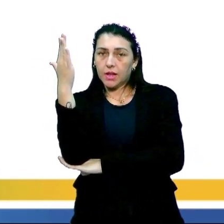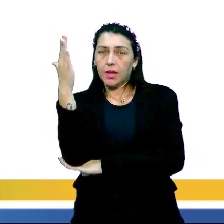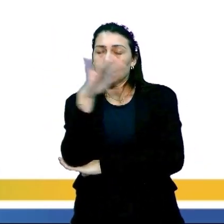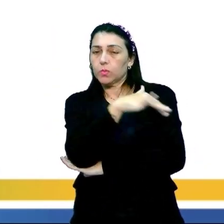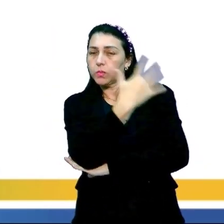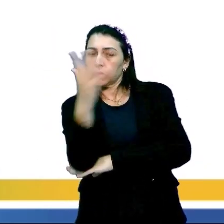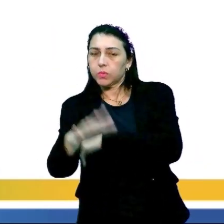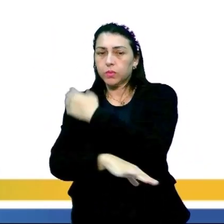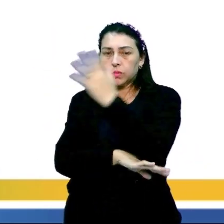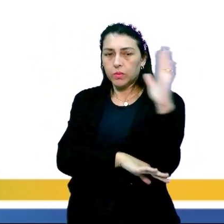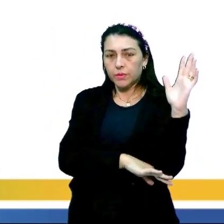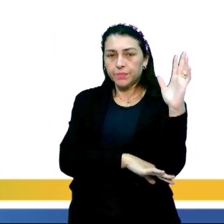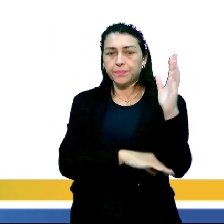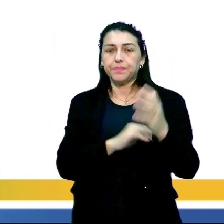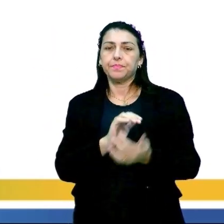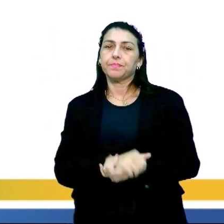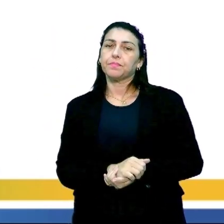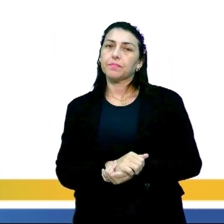de floresta,